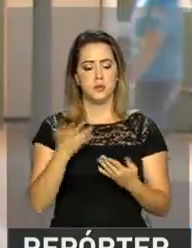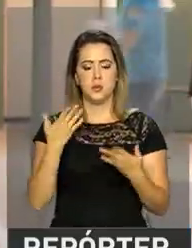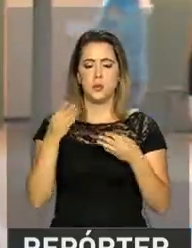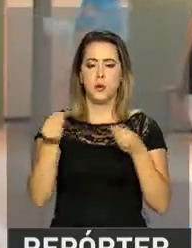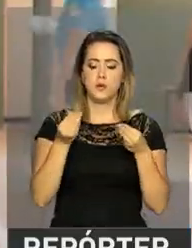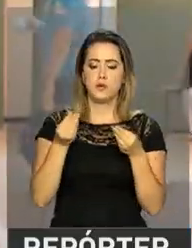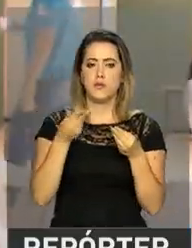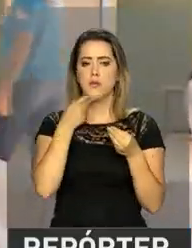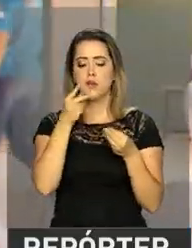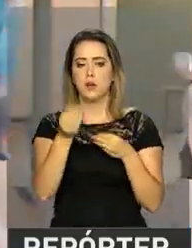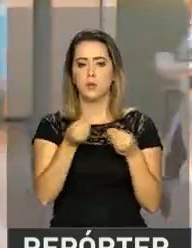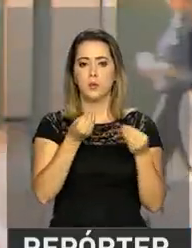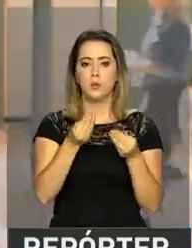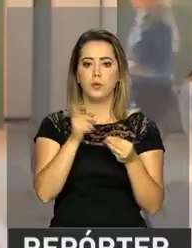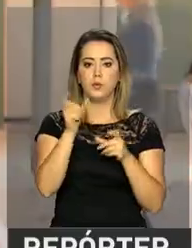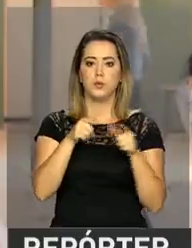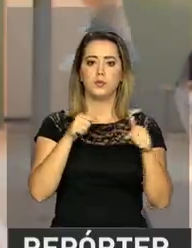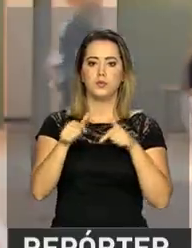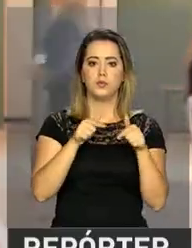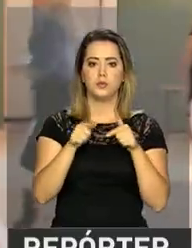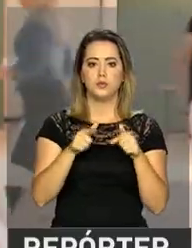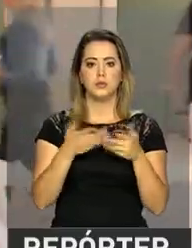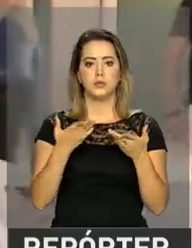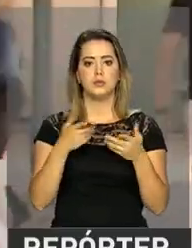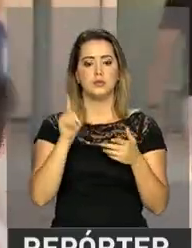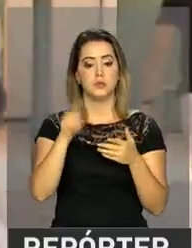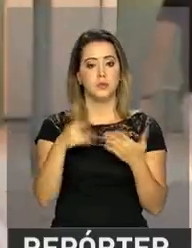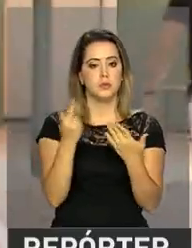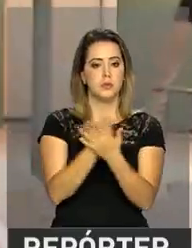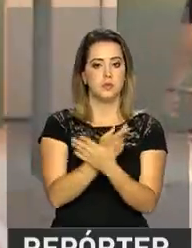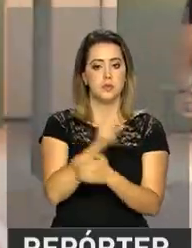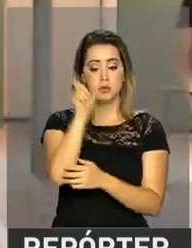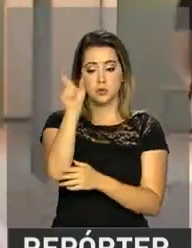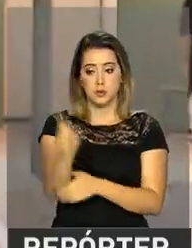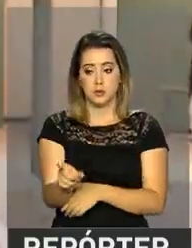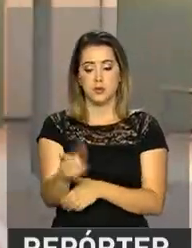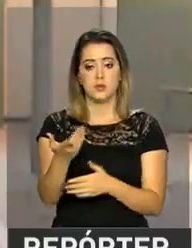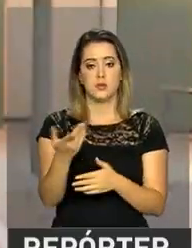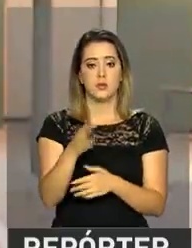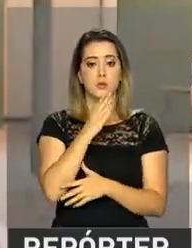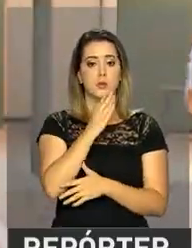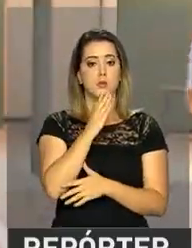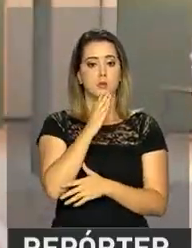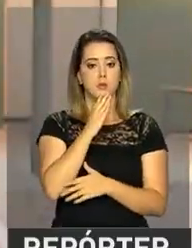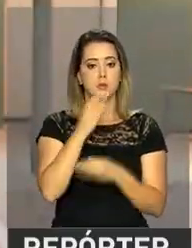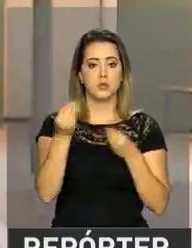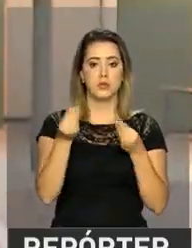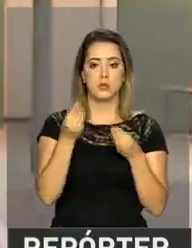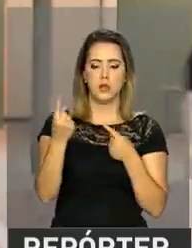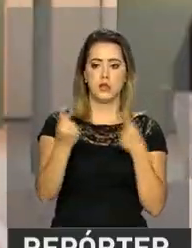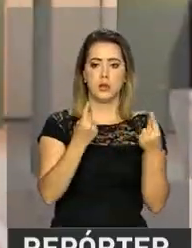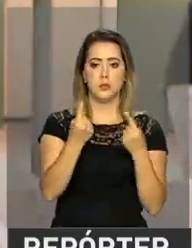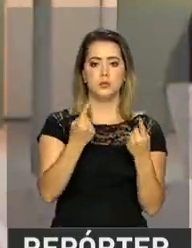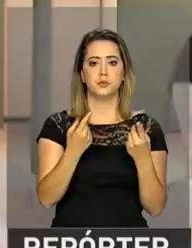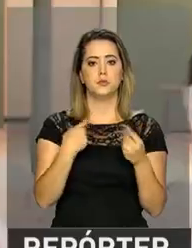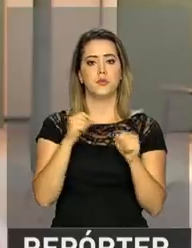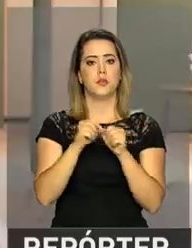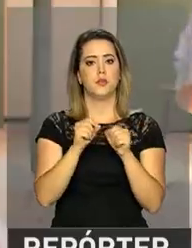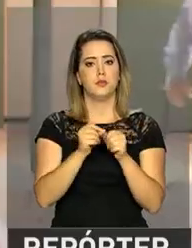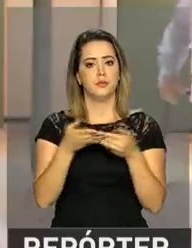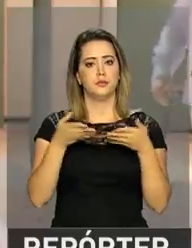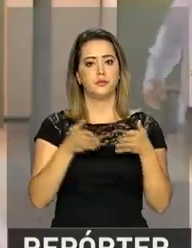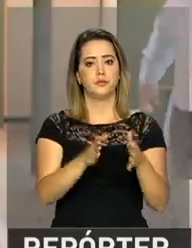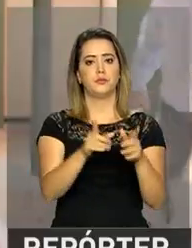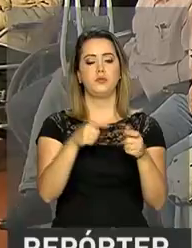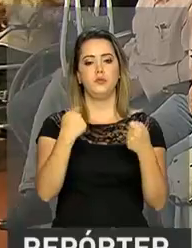direcionar o trabalho que vai ser feito com esse acolhido, para conhecer a demanda de cada um e fazer os